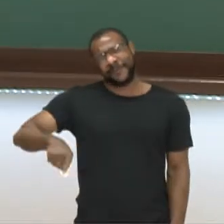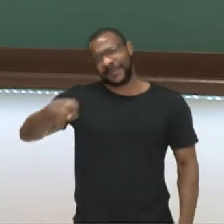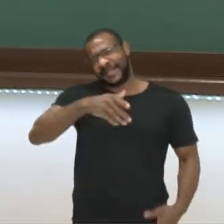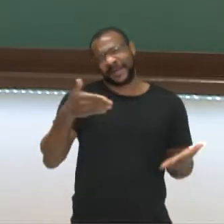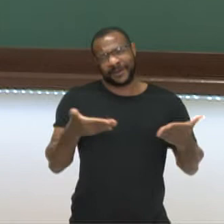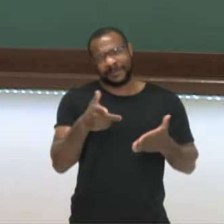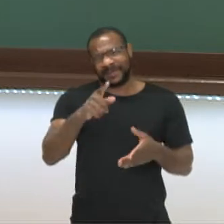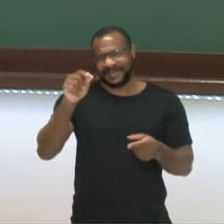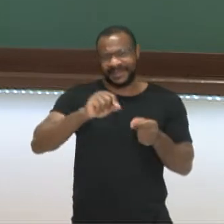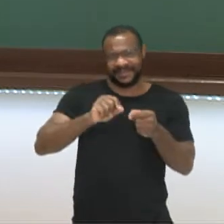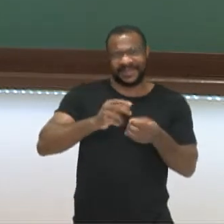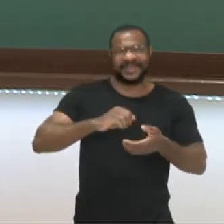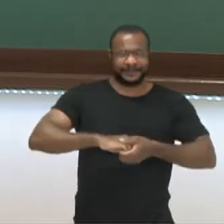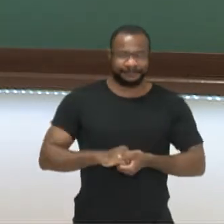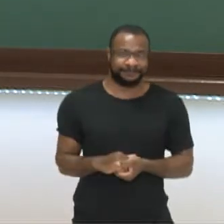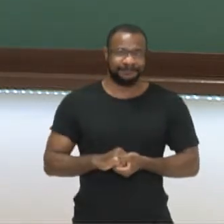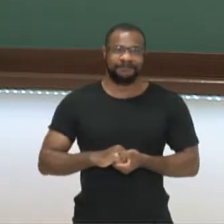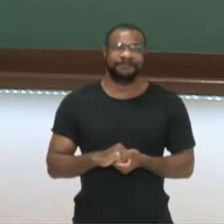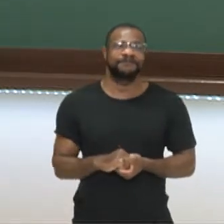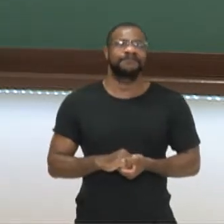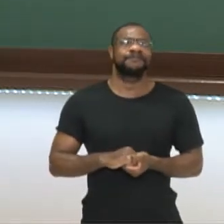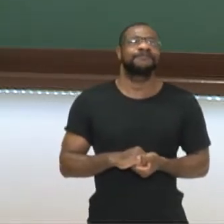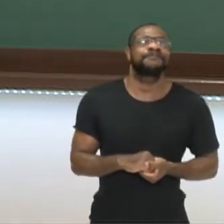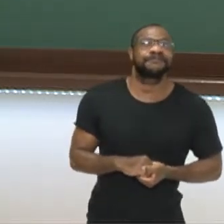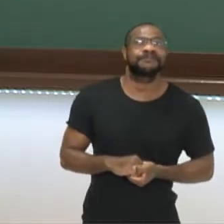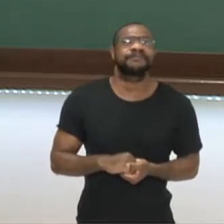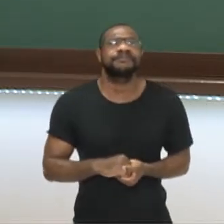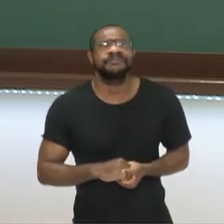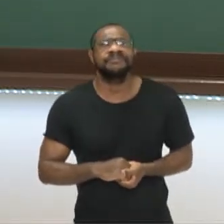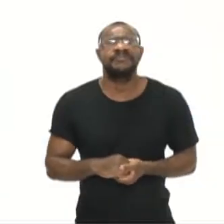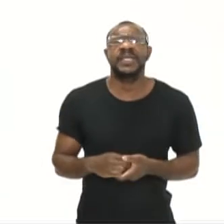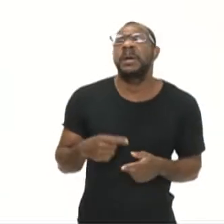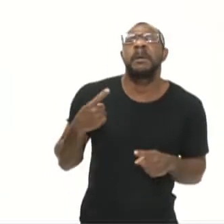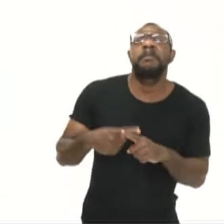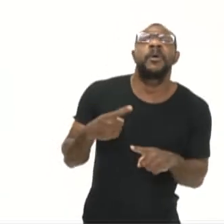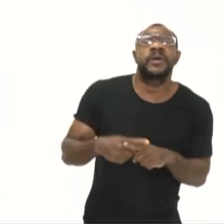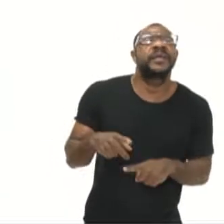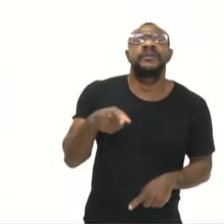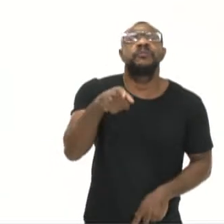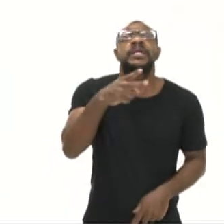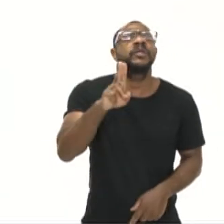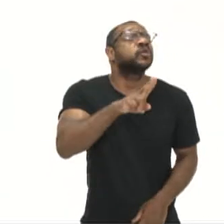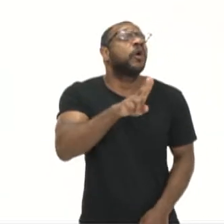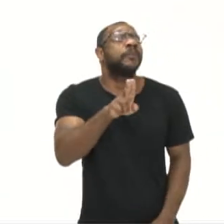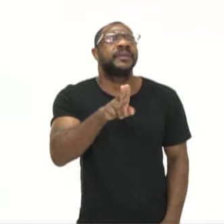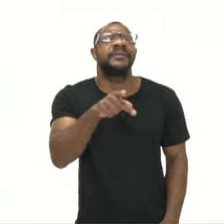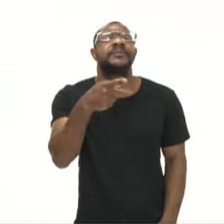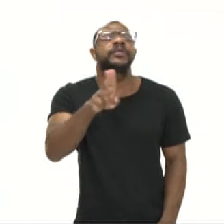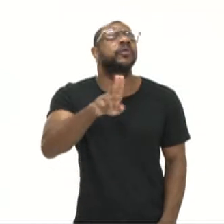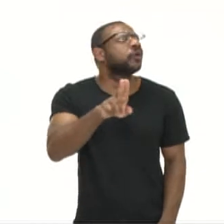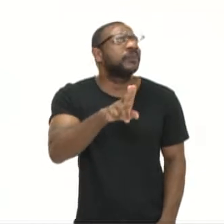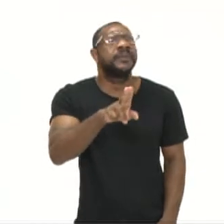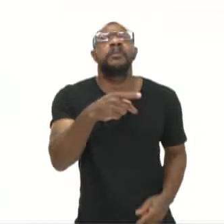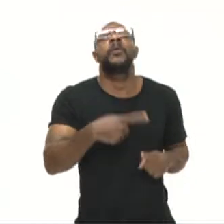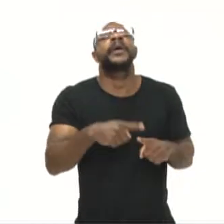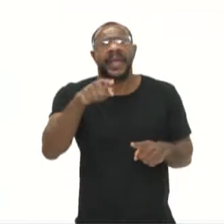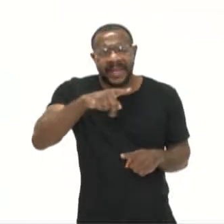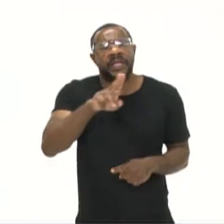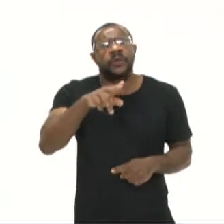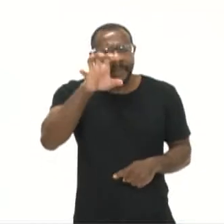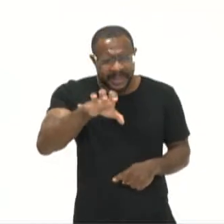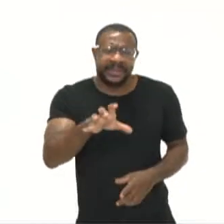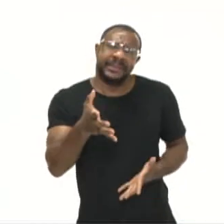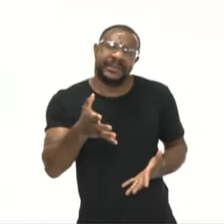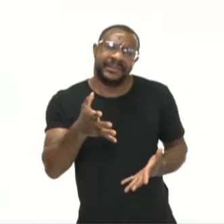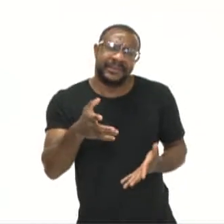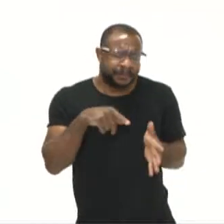o seu sobrenome, ou os seus vários sobrenomes que tenha. Por que você recebeu esse nome? Faça uma pesquisa rápida aí. Ou você